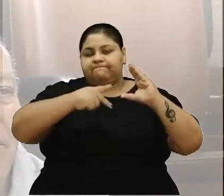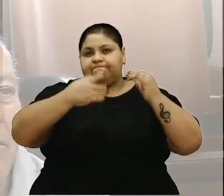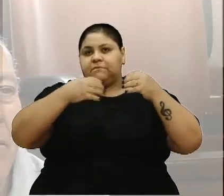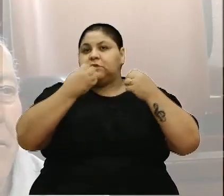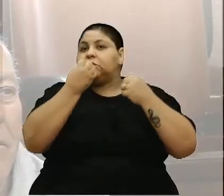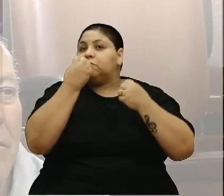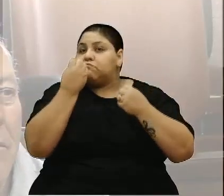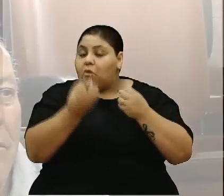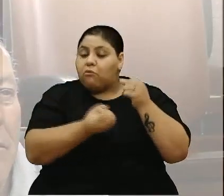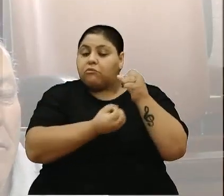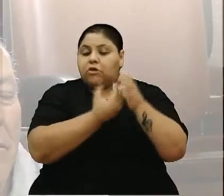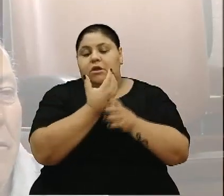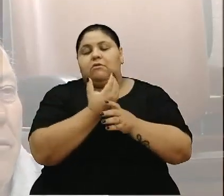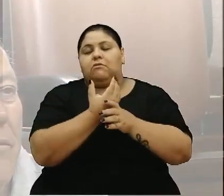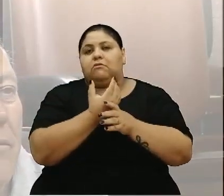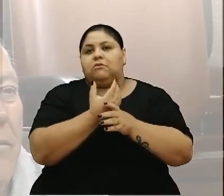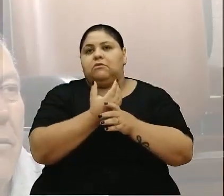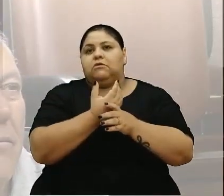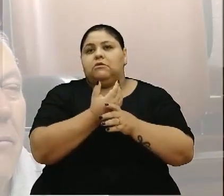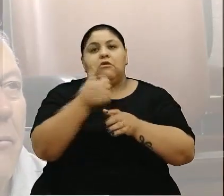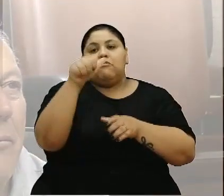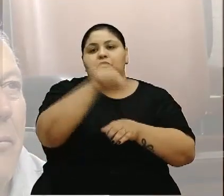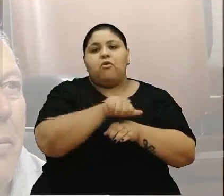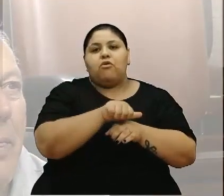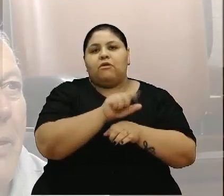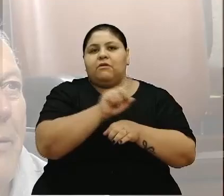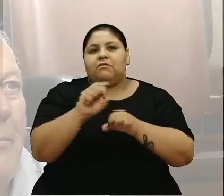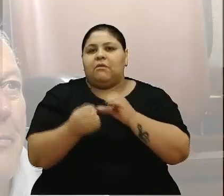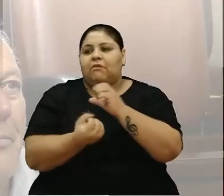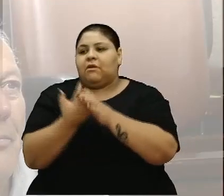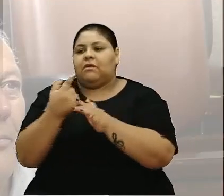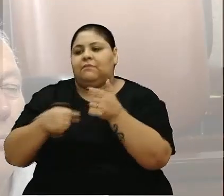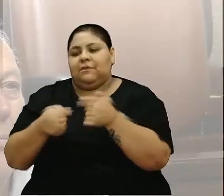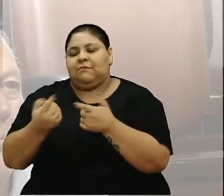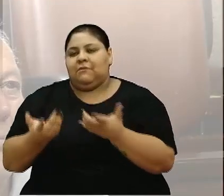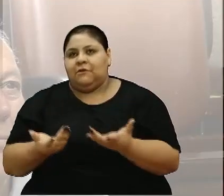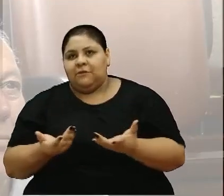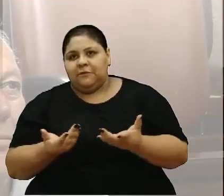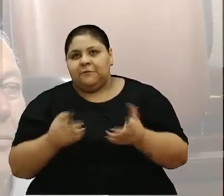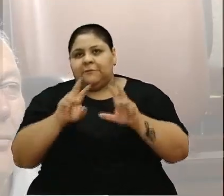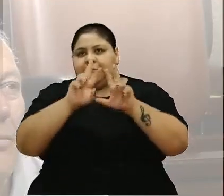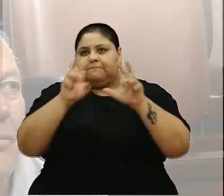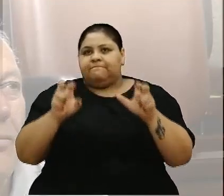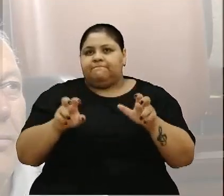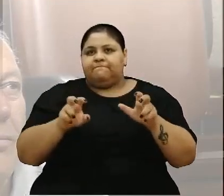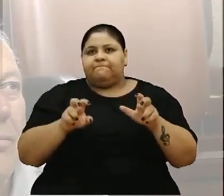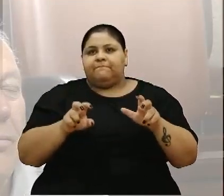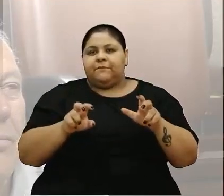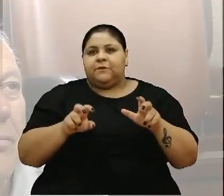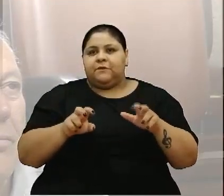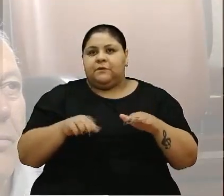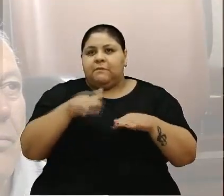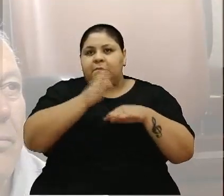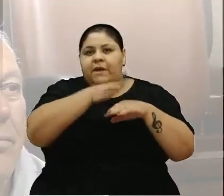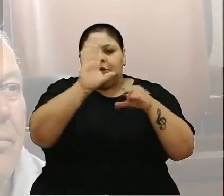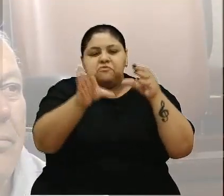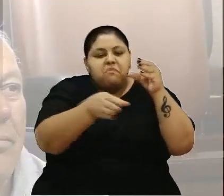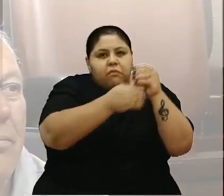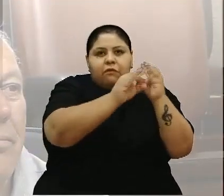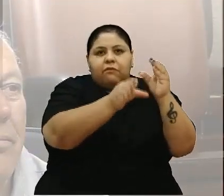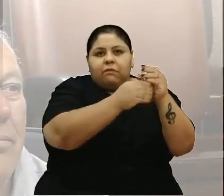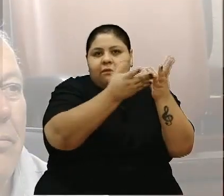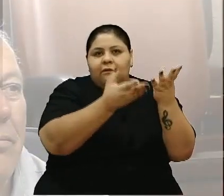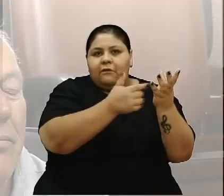criando, vereadora Marisol. O pior é se a gente não estivesse criando para debater o assunto. Fosse mais um puxadinho de outra comissão.